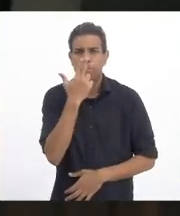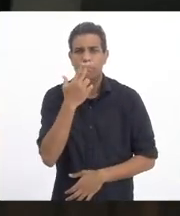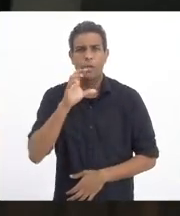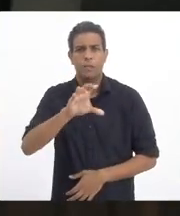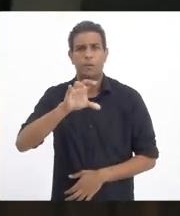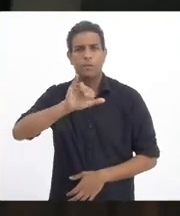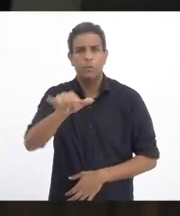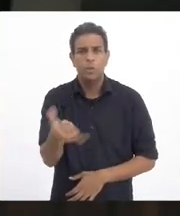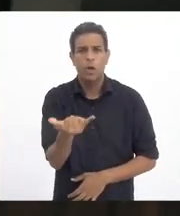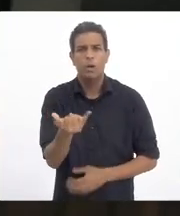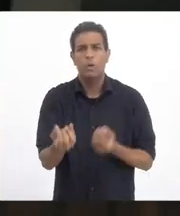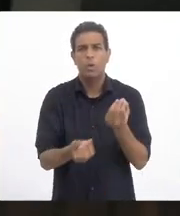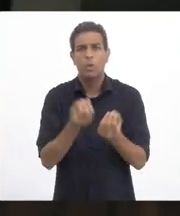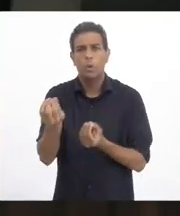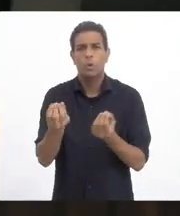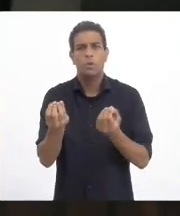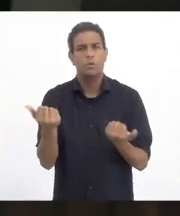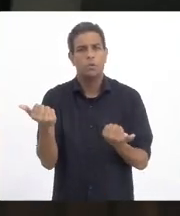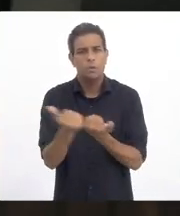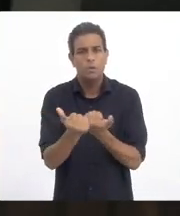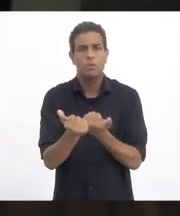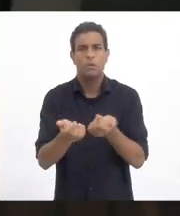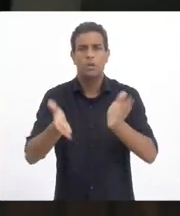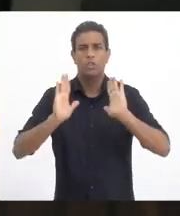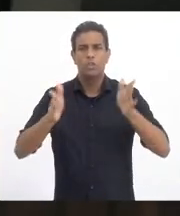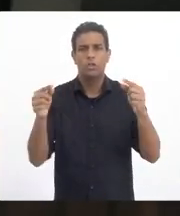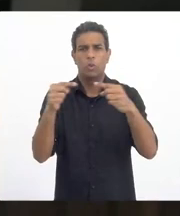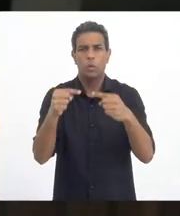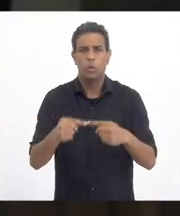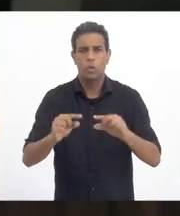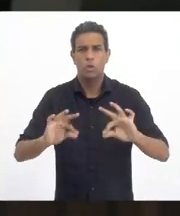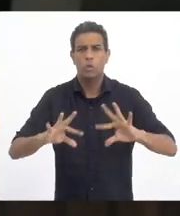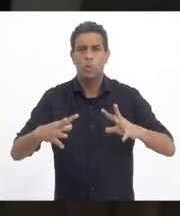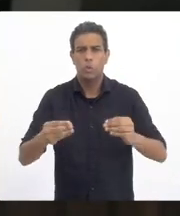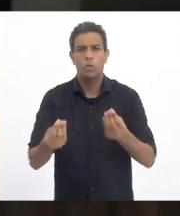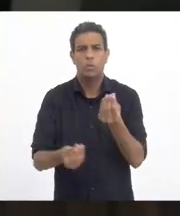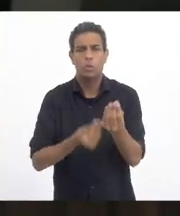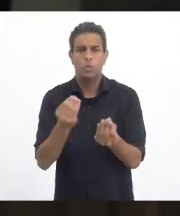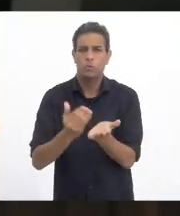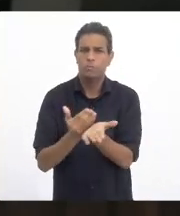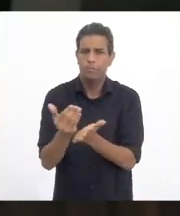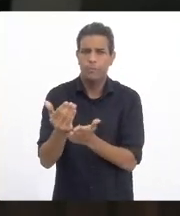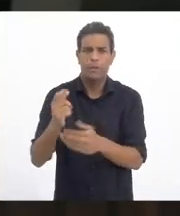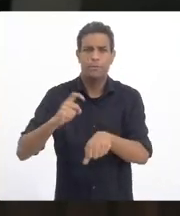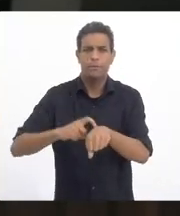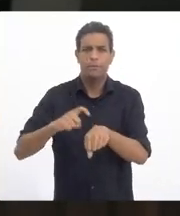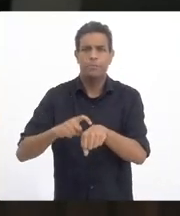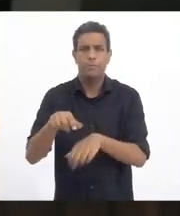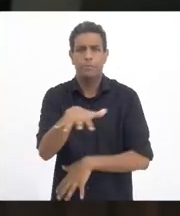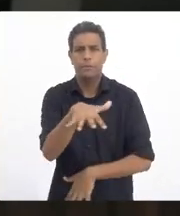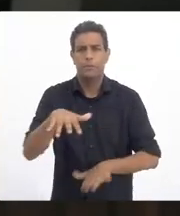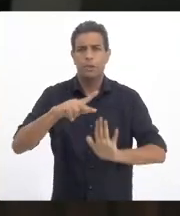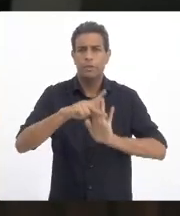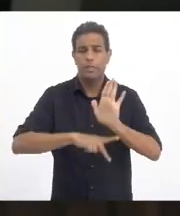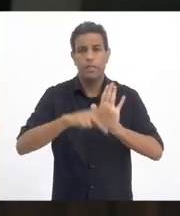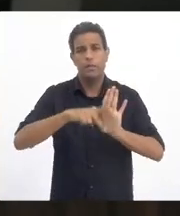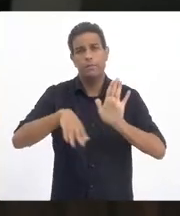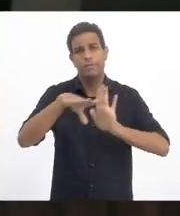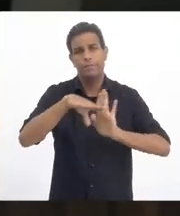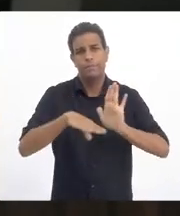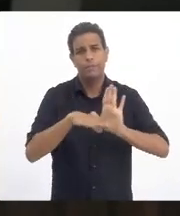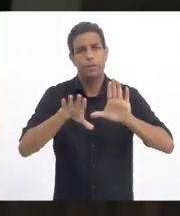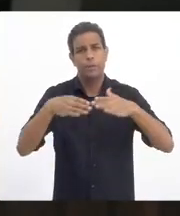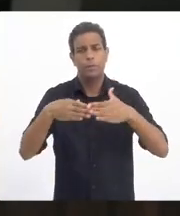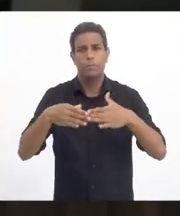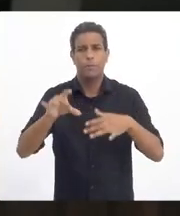o parecer da CCJ, que será submetido juntamente com as emendas, é que nós vamos chegar no projeto